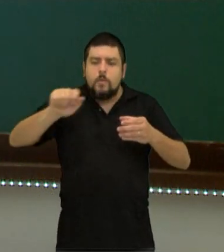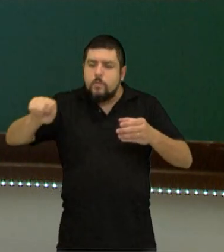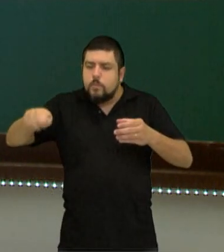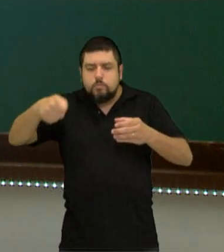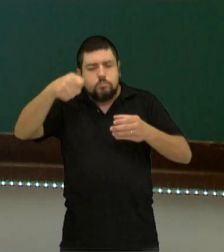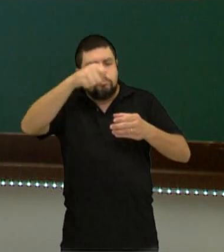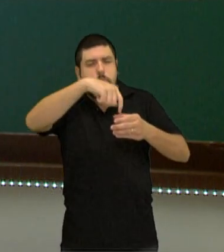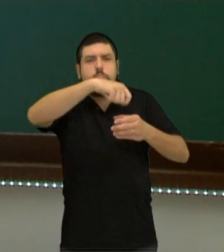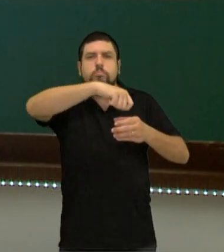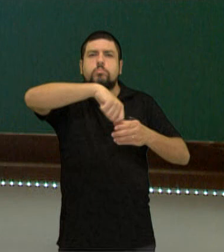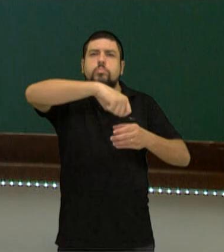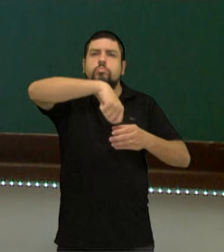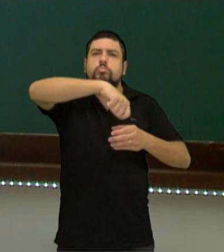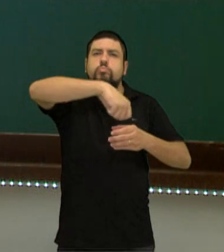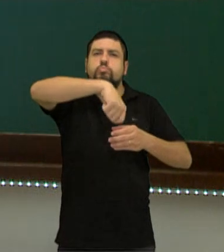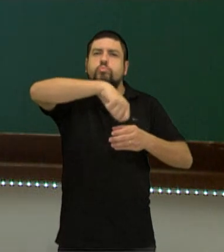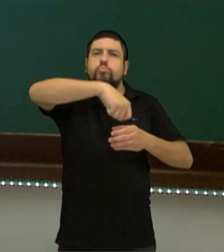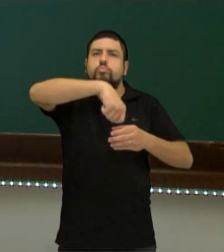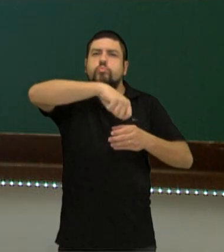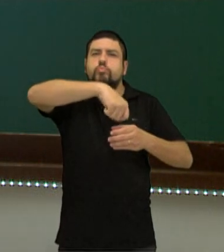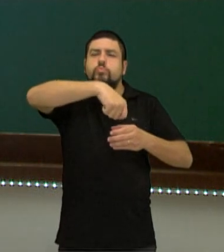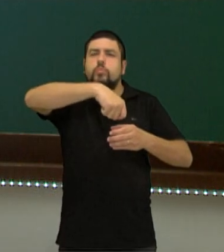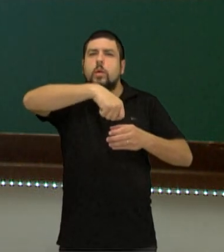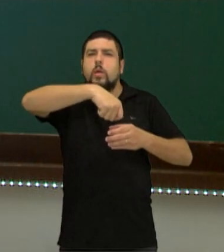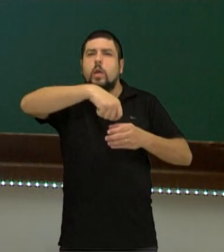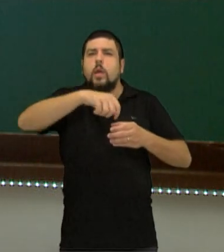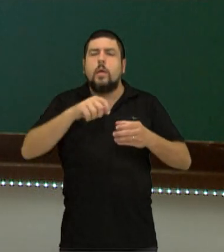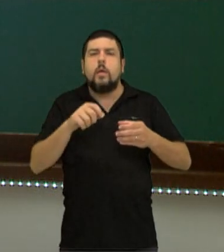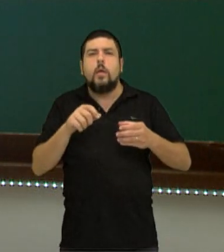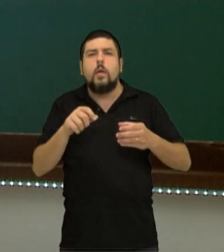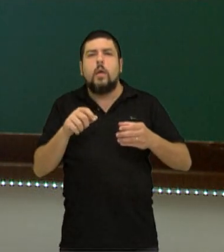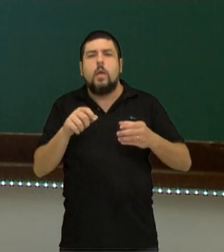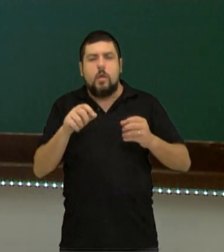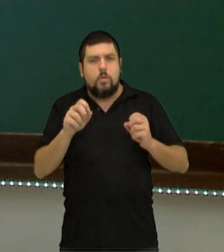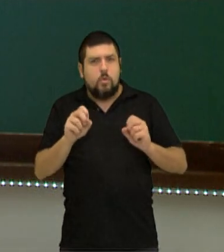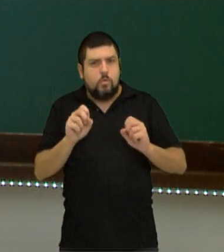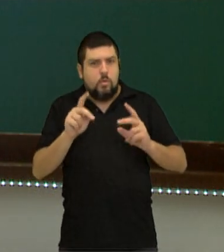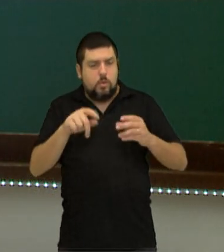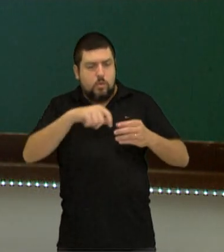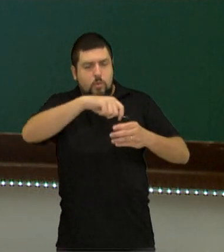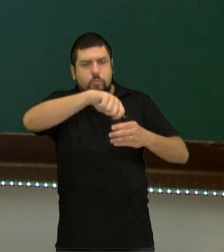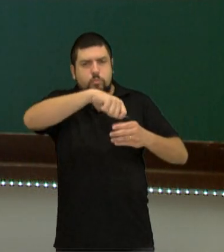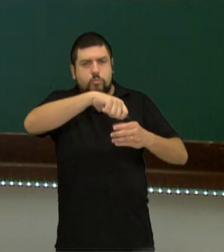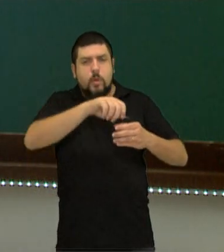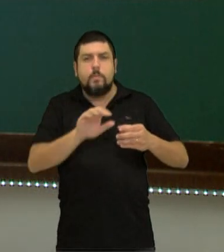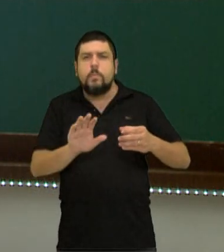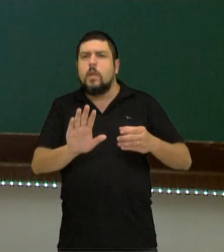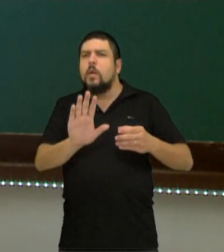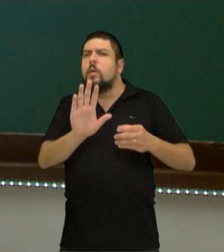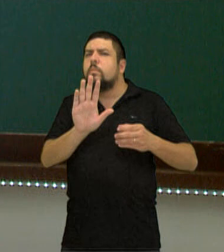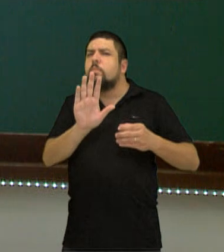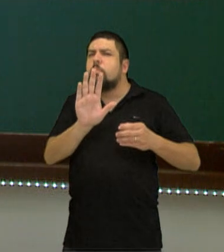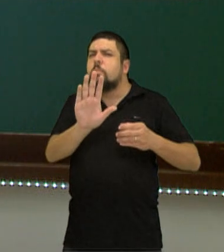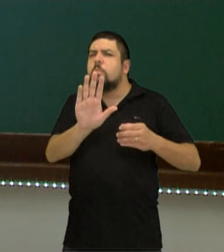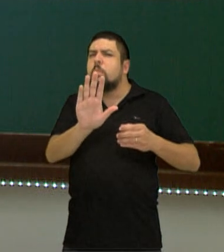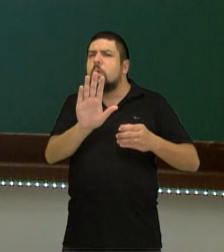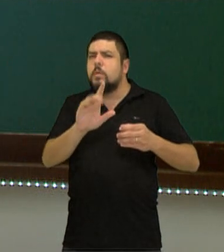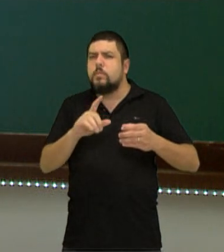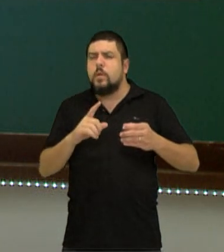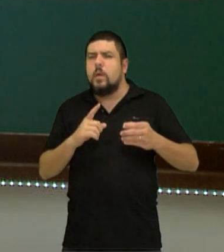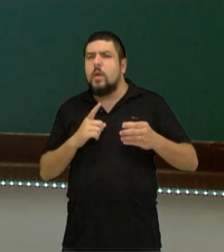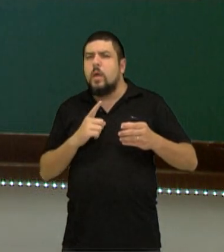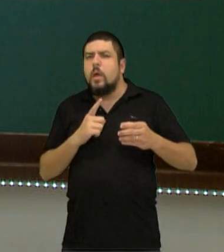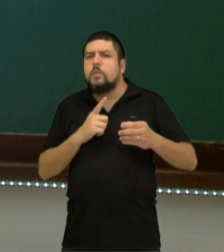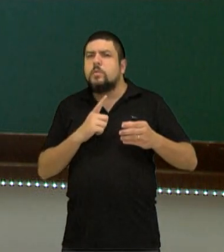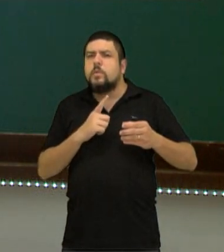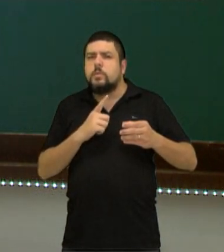nesse copo com leite e misturamos, está dissolvido. Porém, tem uma parte